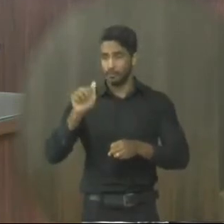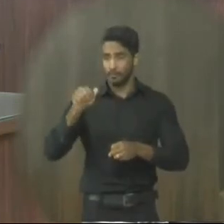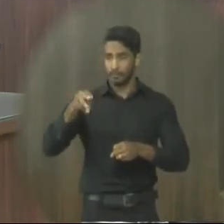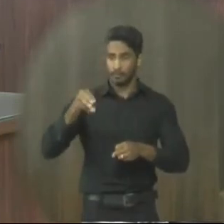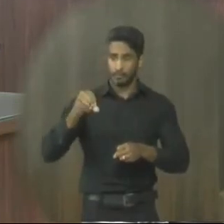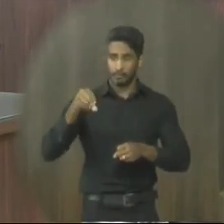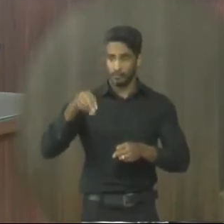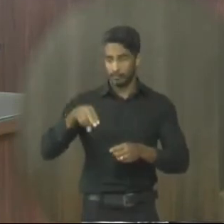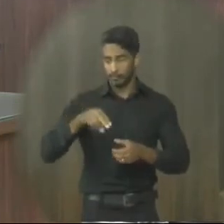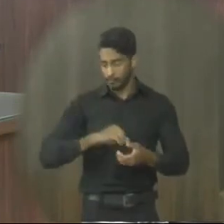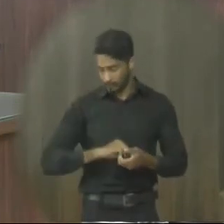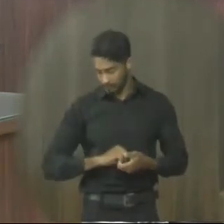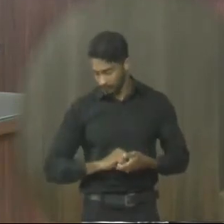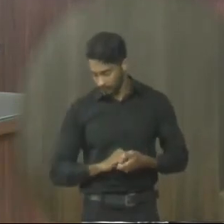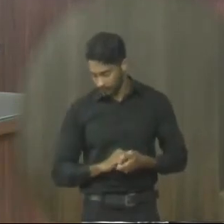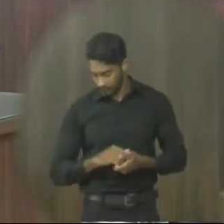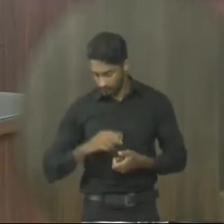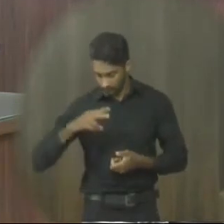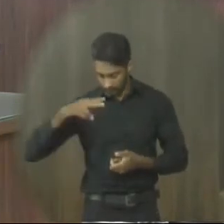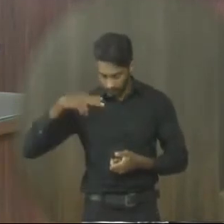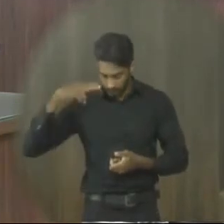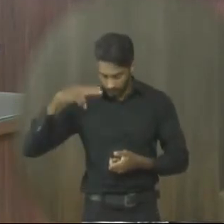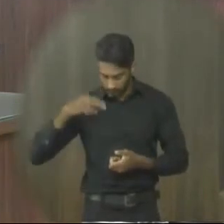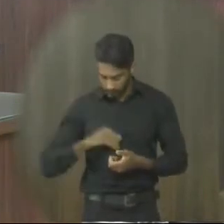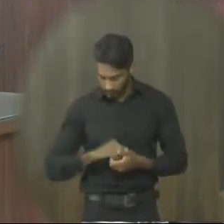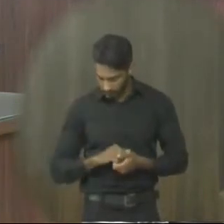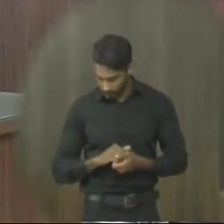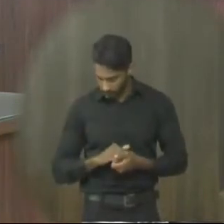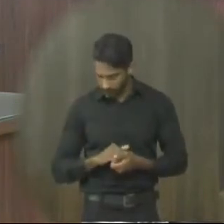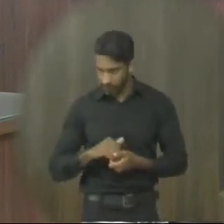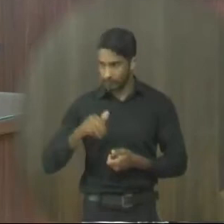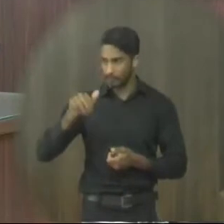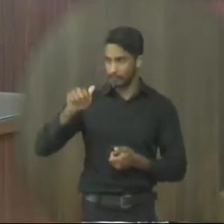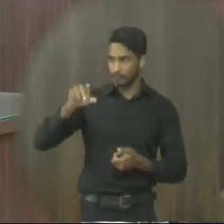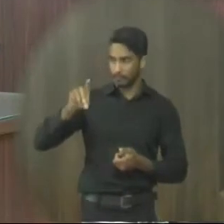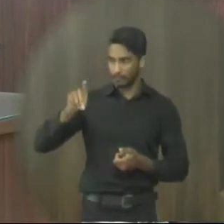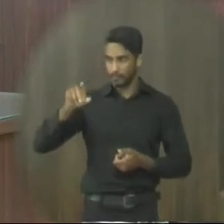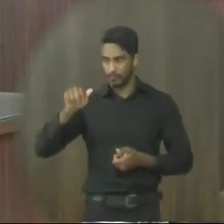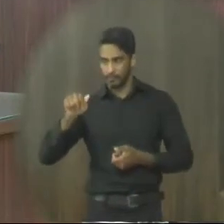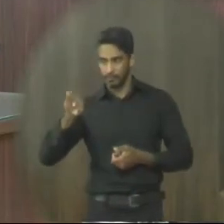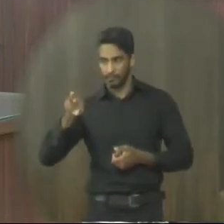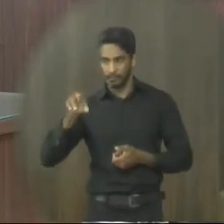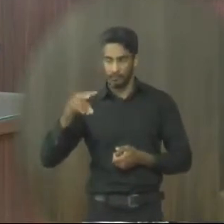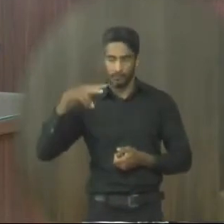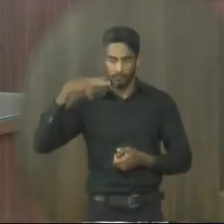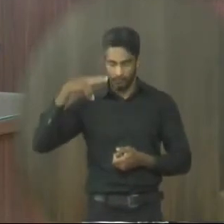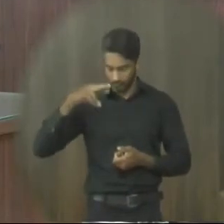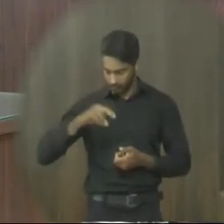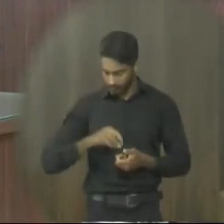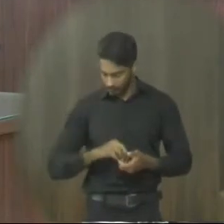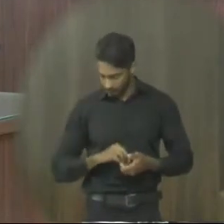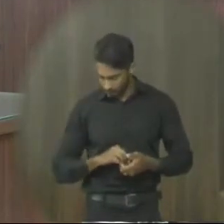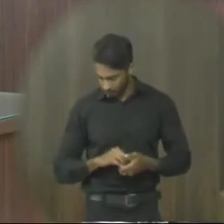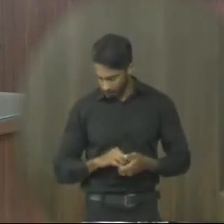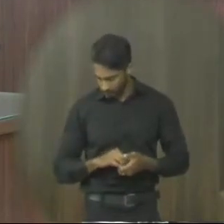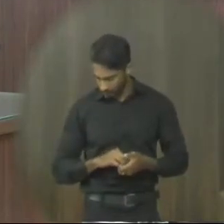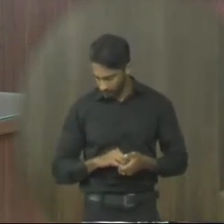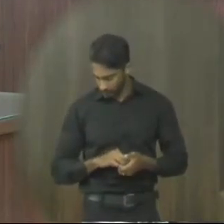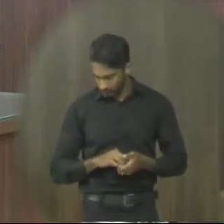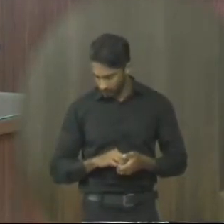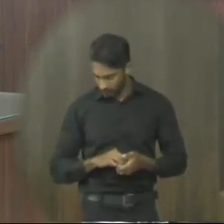Araújo, vereador. Adauri Soares Cordeiro, vereador.